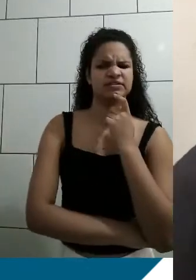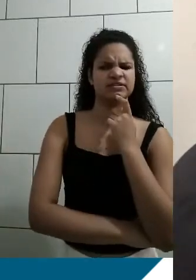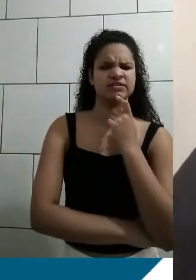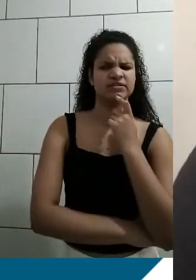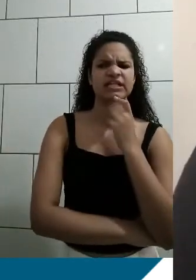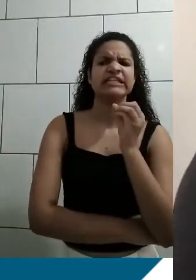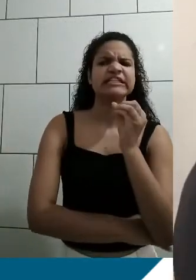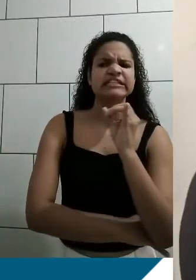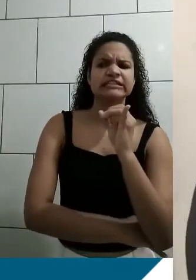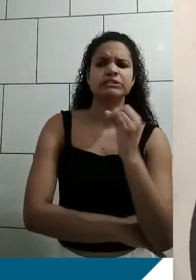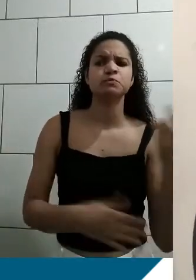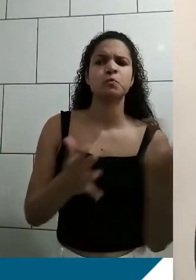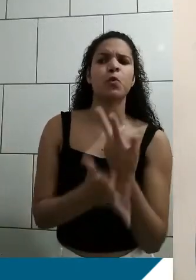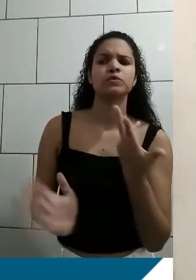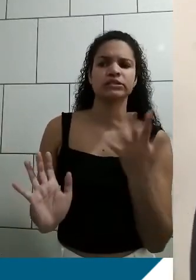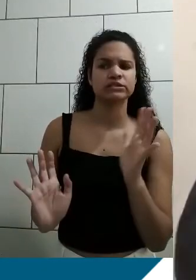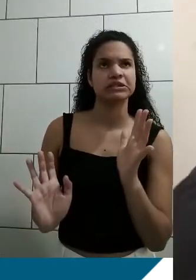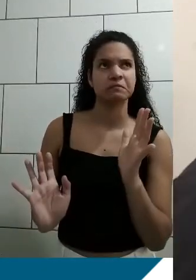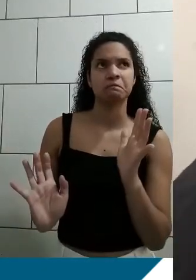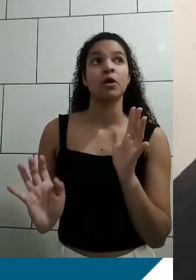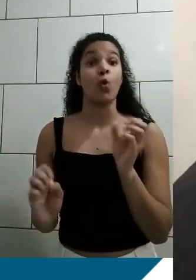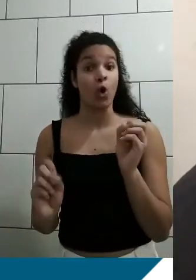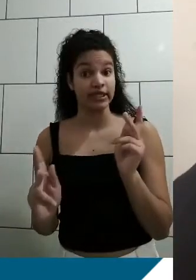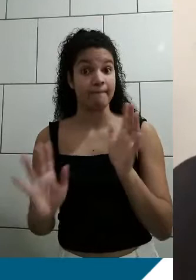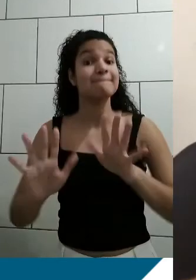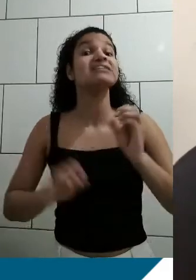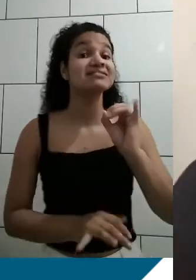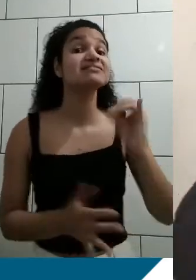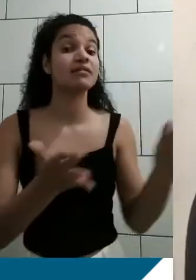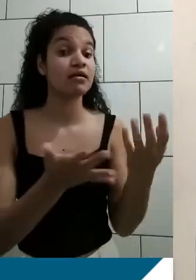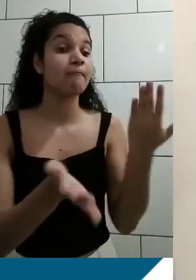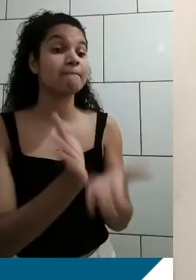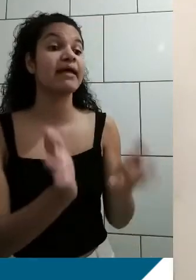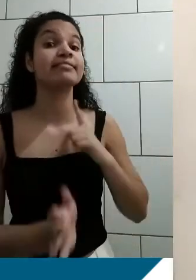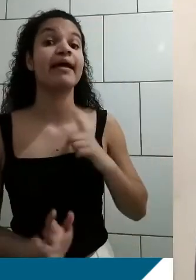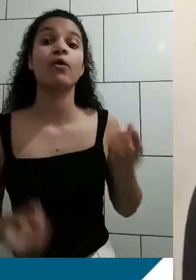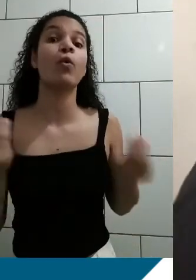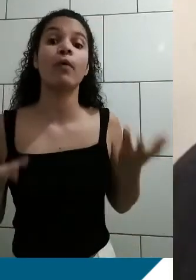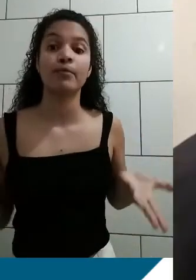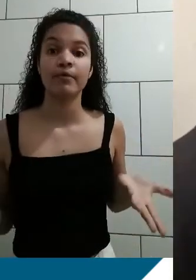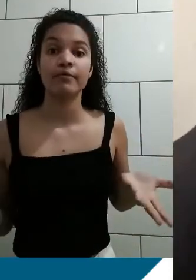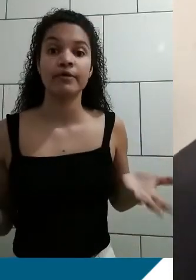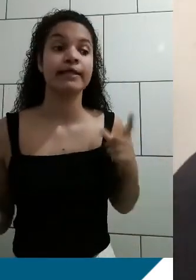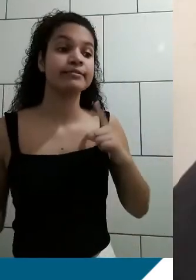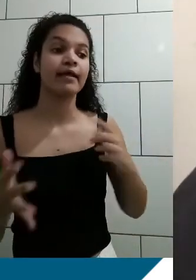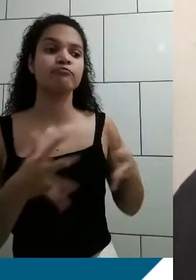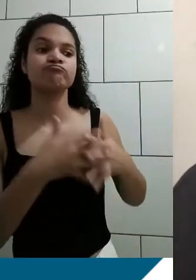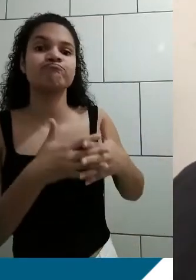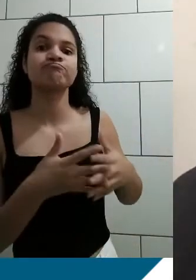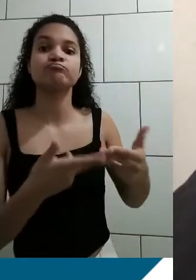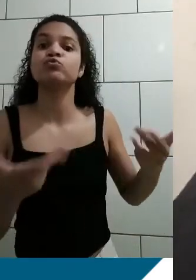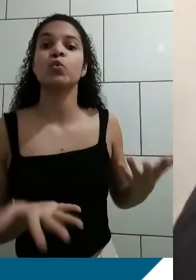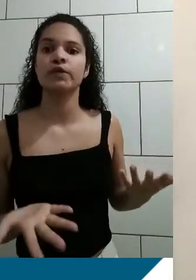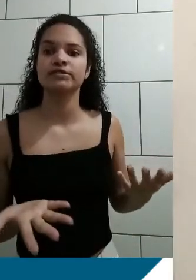perda? Se houver alguma perda, a energia mecânica antes ela vai ser maior do que a energia mecânica depois. Por quê? Porque